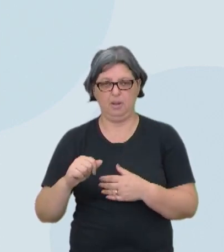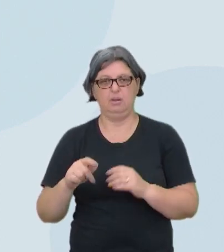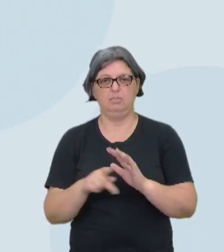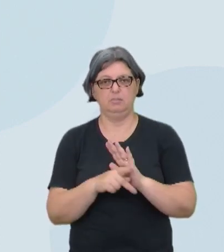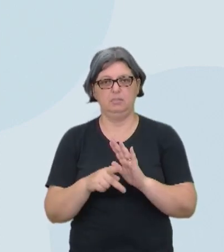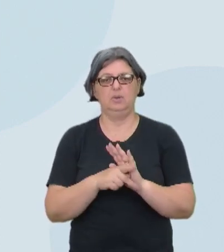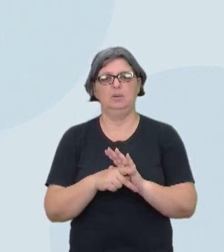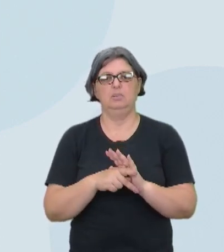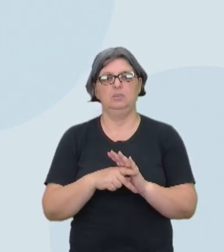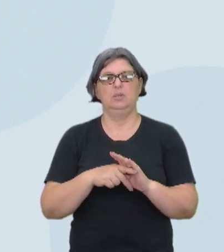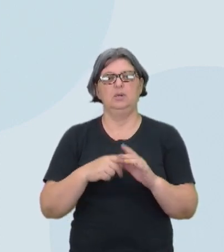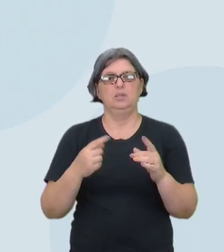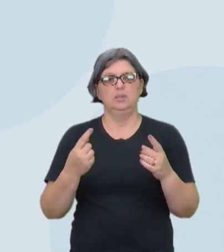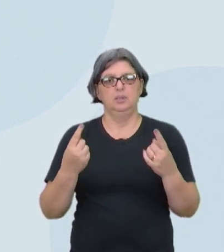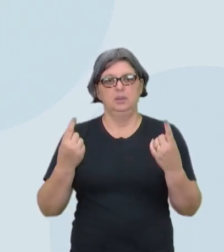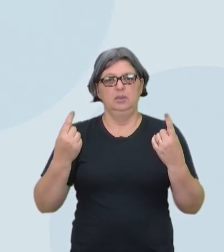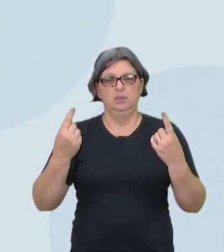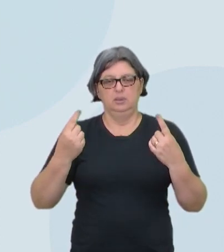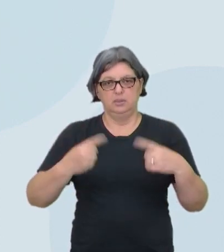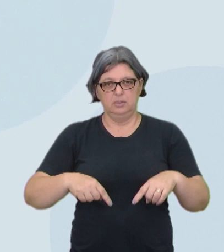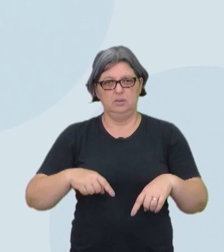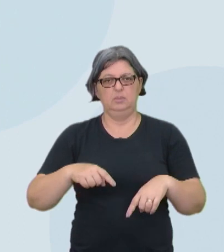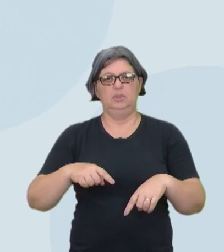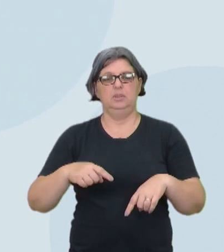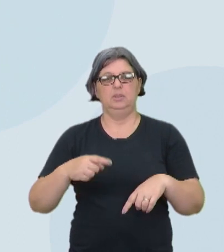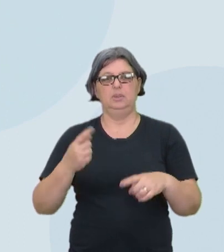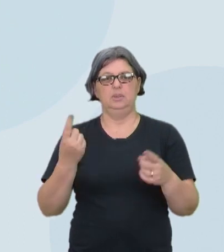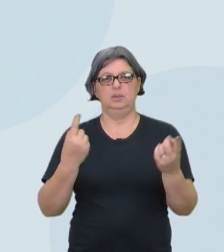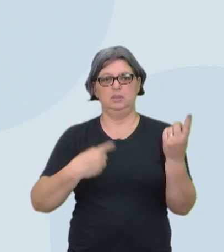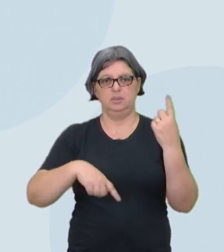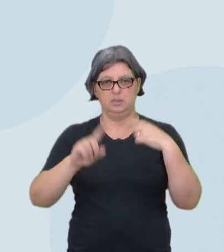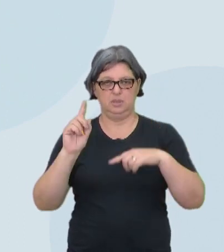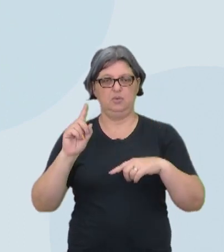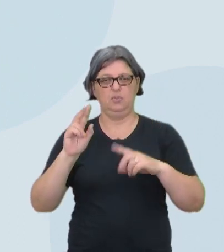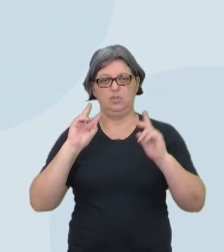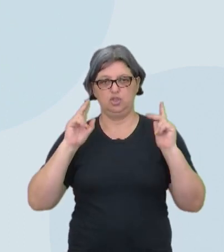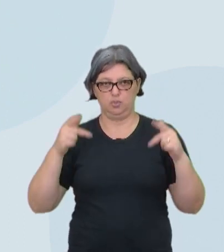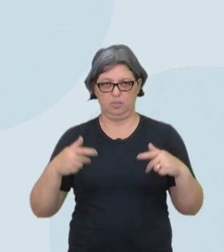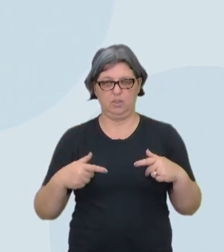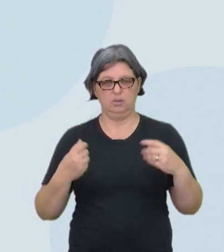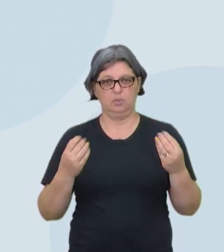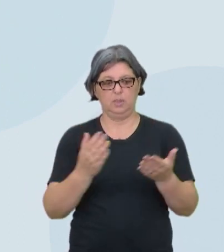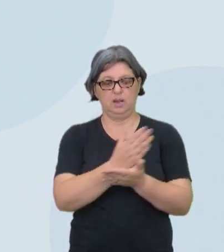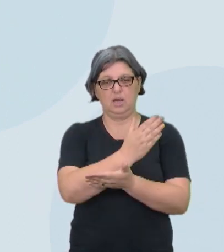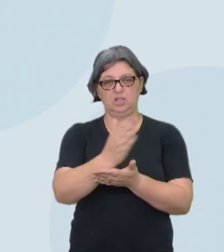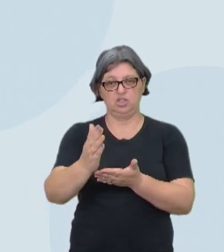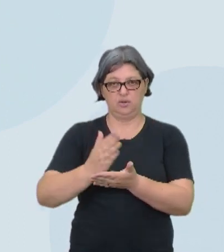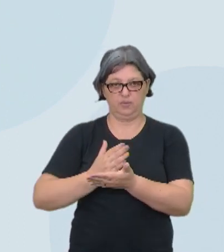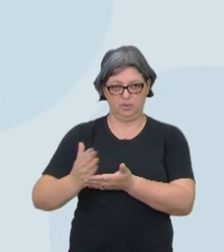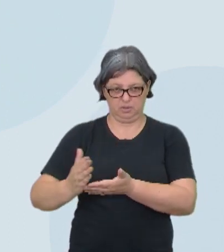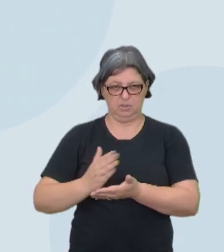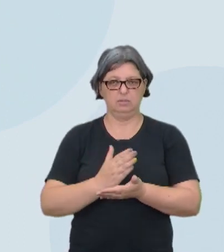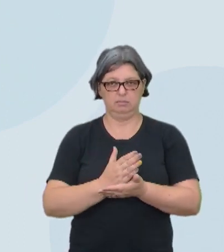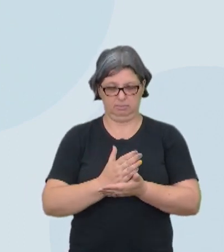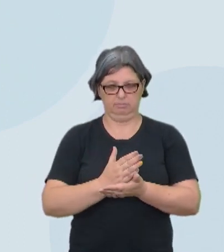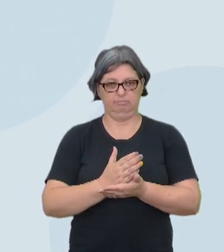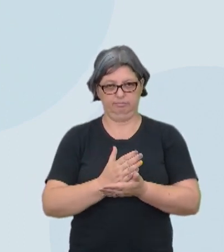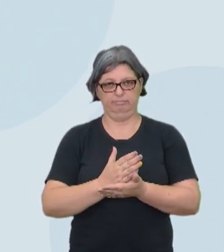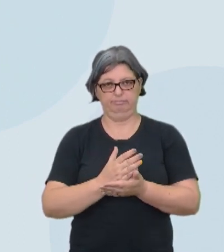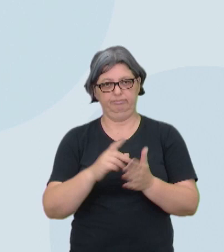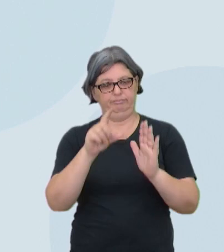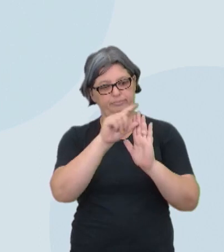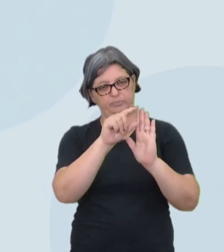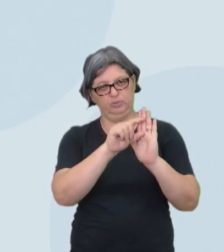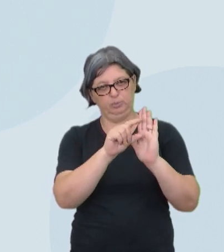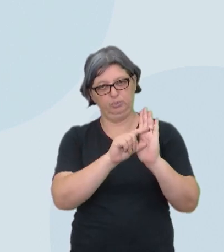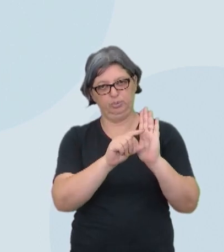curricular, Superar Desafios é de Humanas. Como que está dividido, né, ou estão separados os componentes,